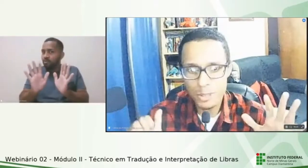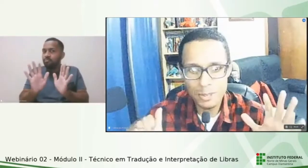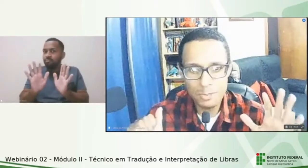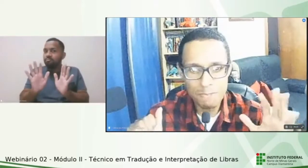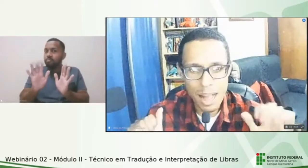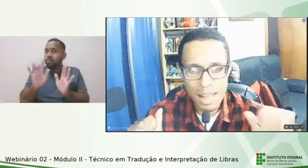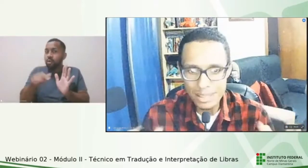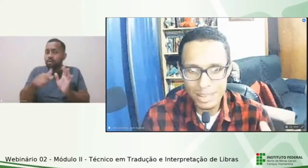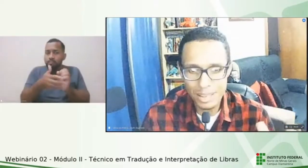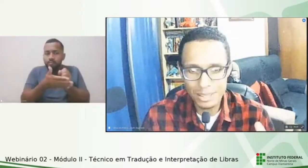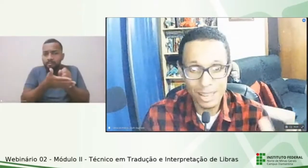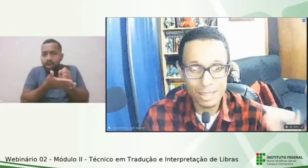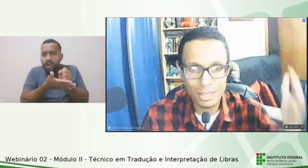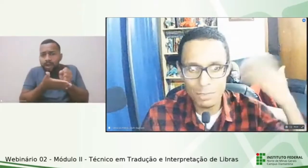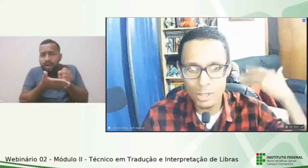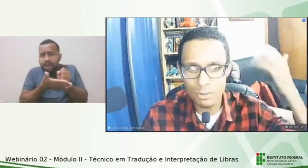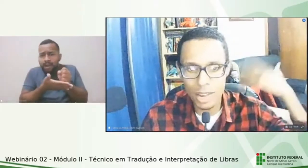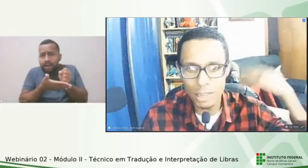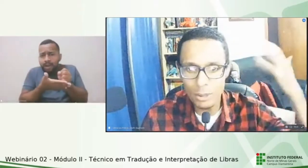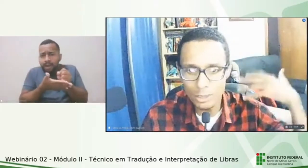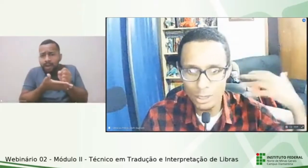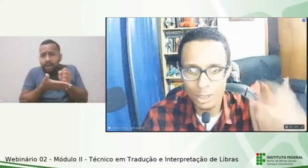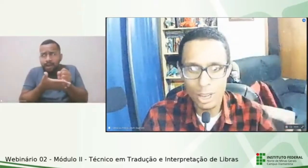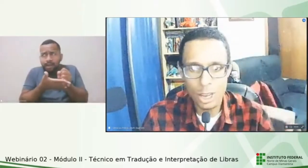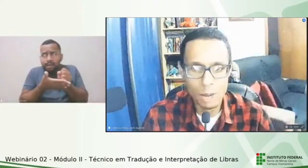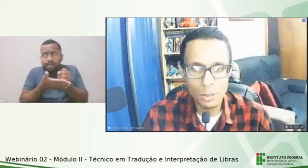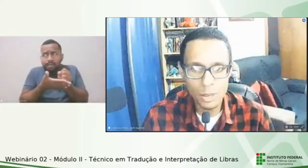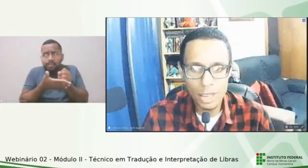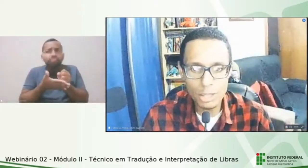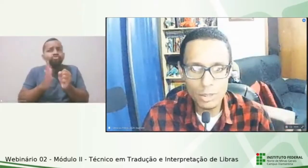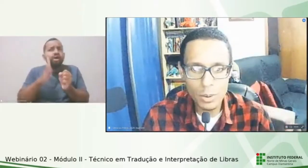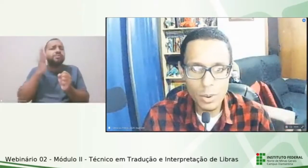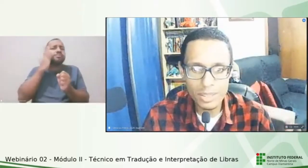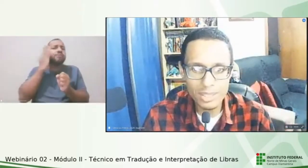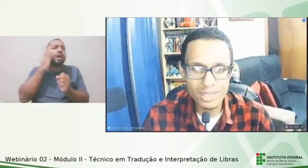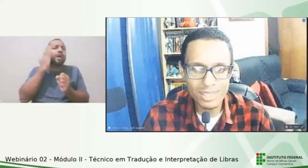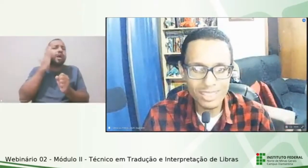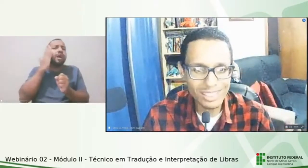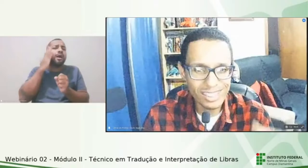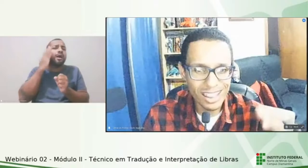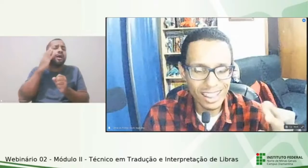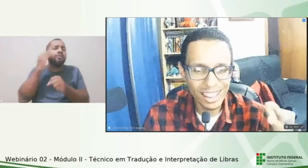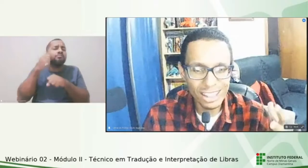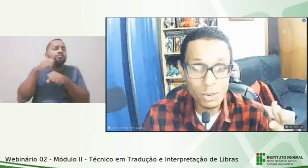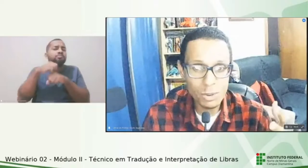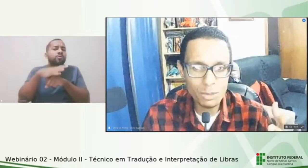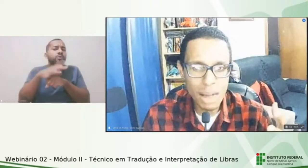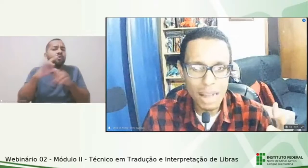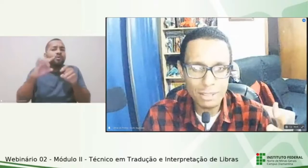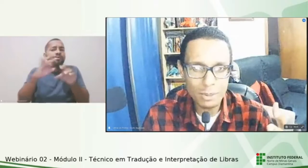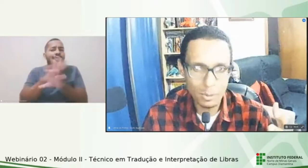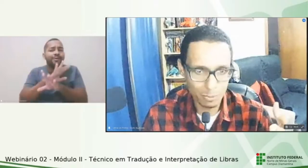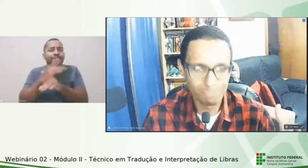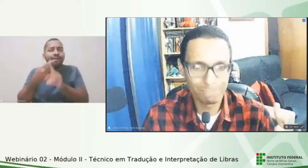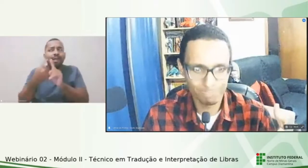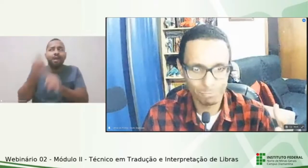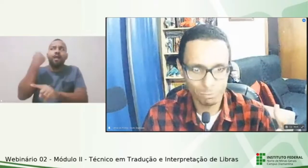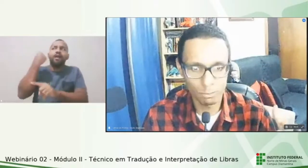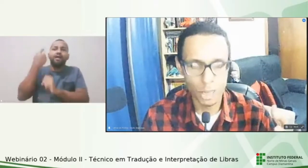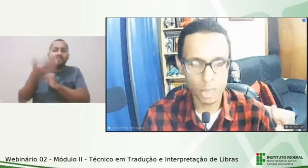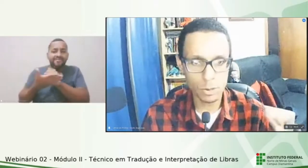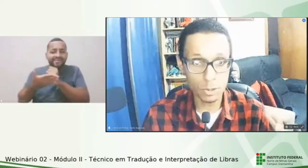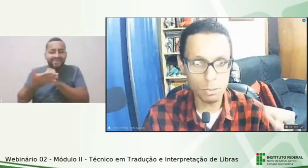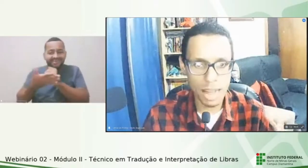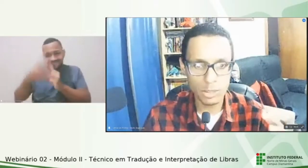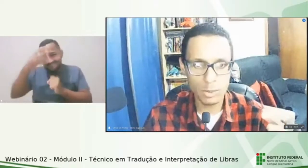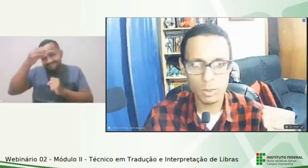coisas básicas, elas precisam ficar longe. Porque isso é coisas de curso básico, né?